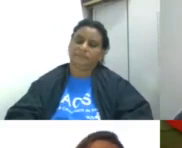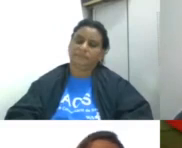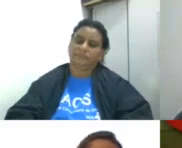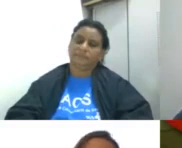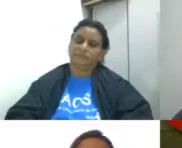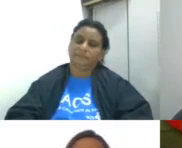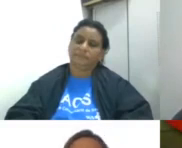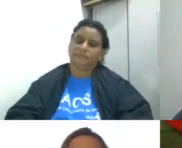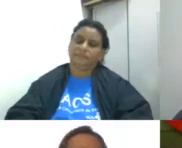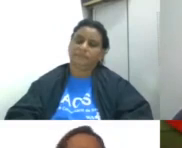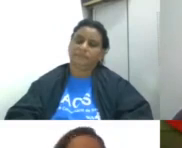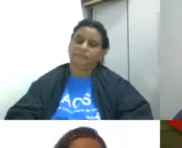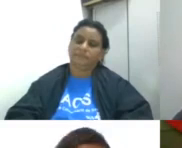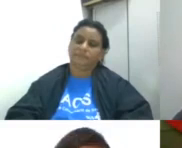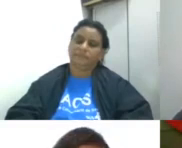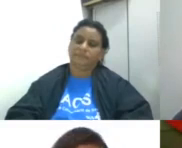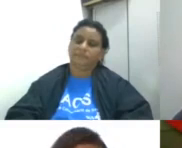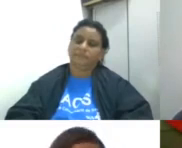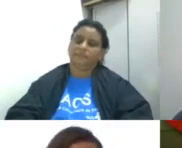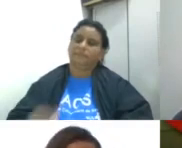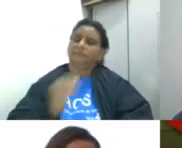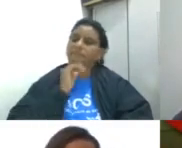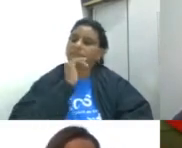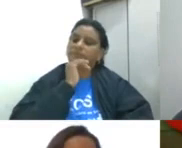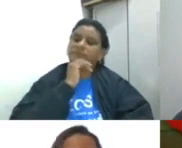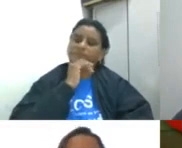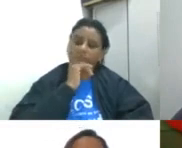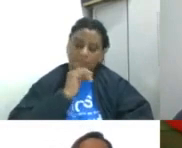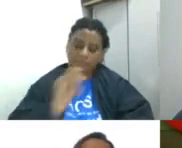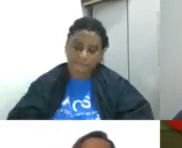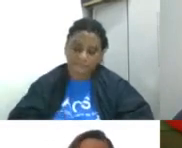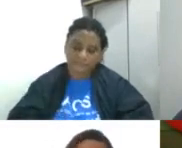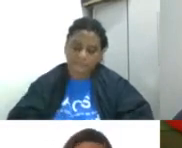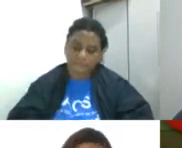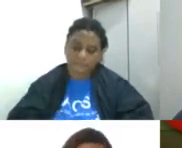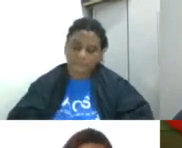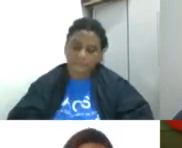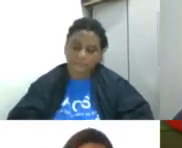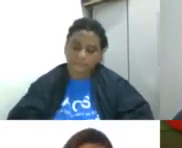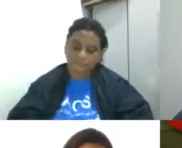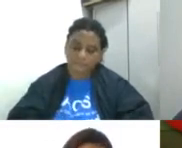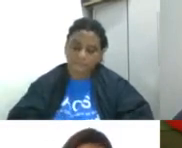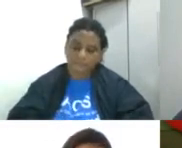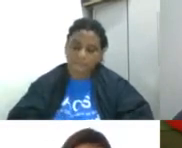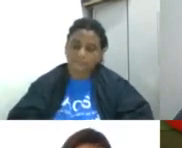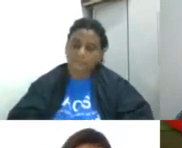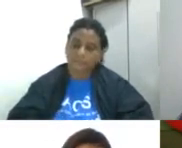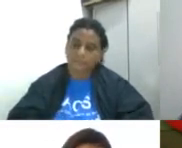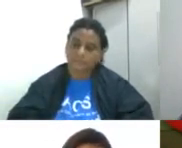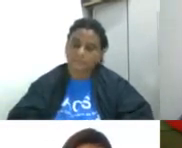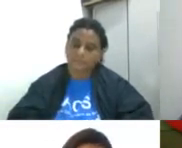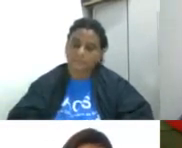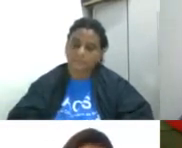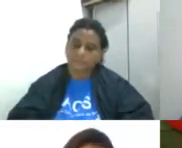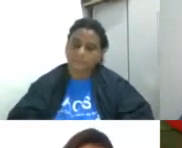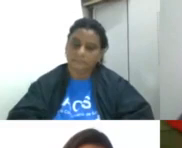com algum outro método de diagnóstico mais rápido como a vaciloscopia e TRN e o resultado de imagem que através